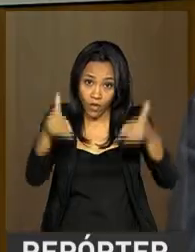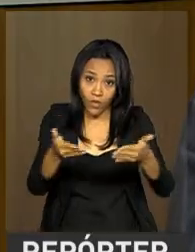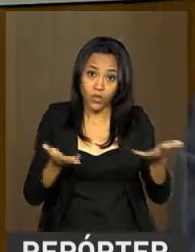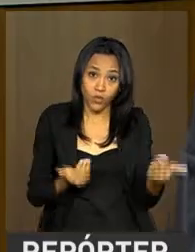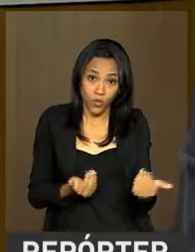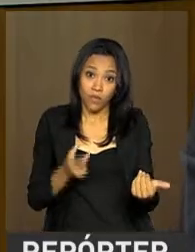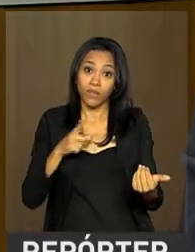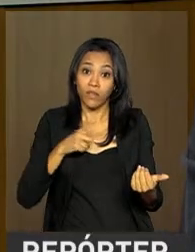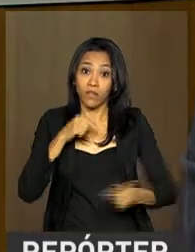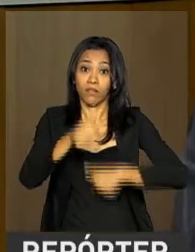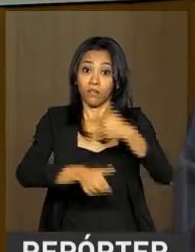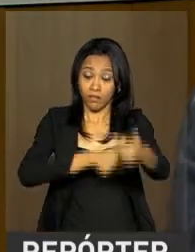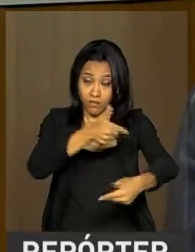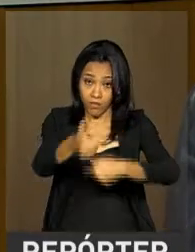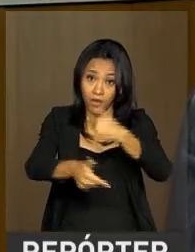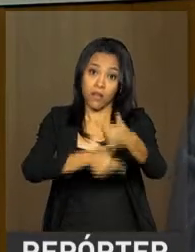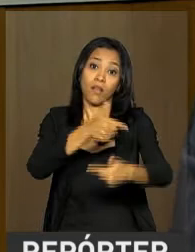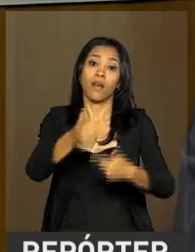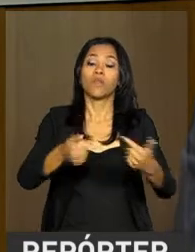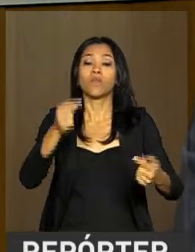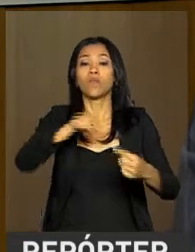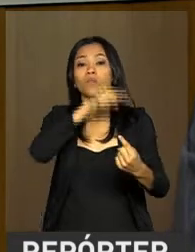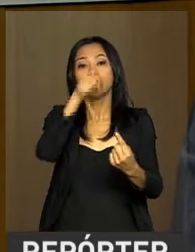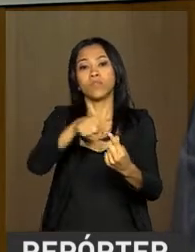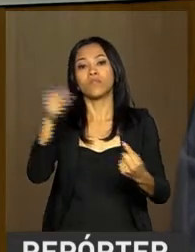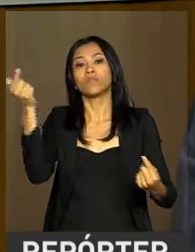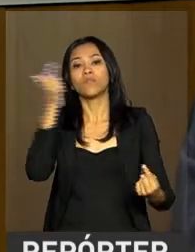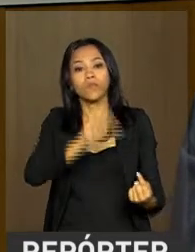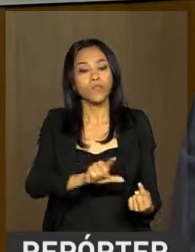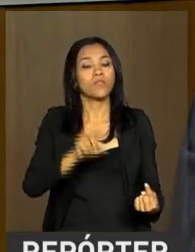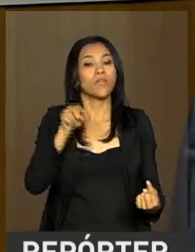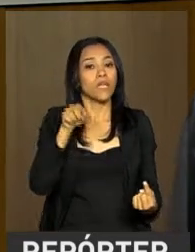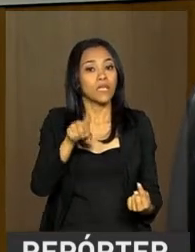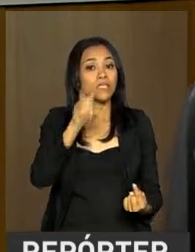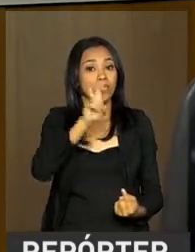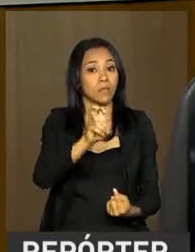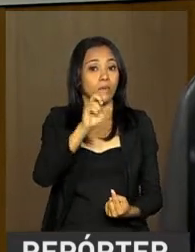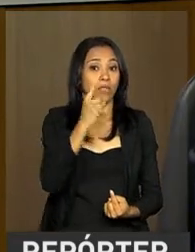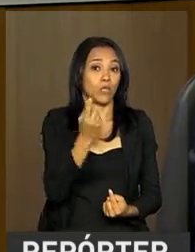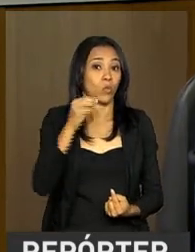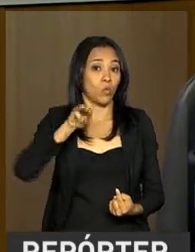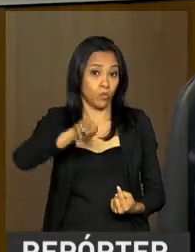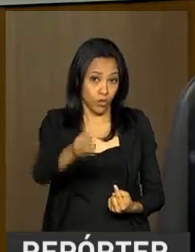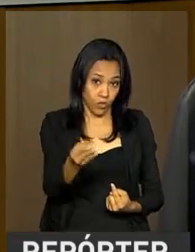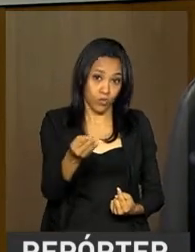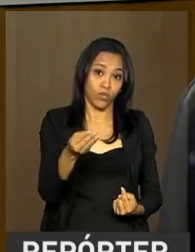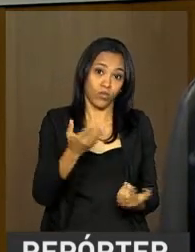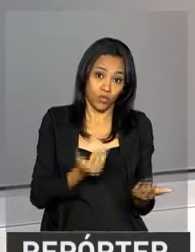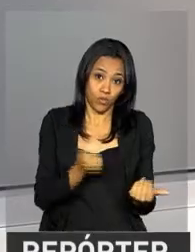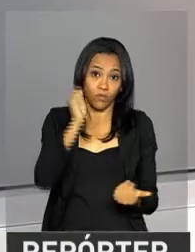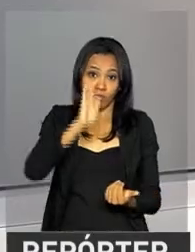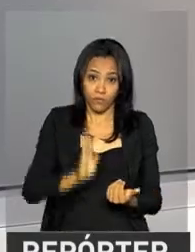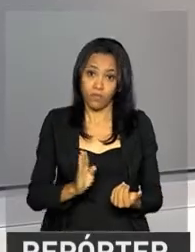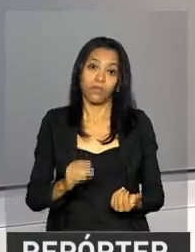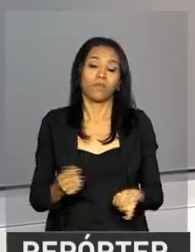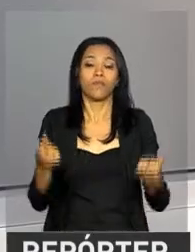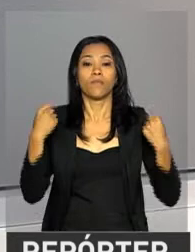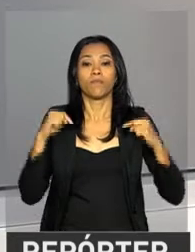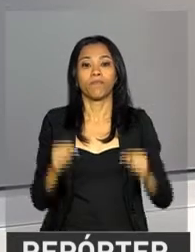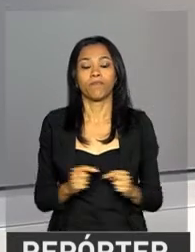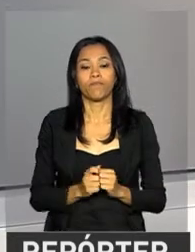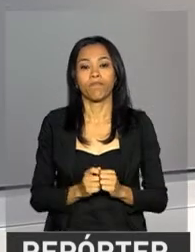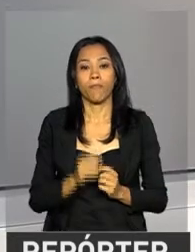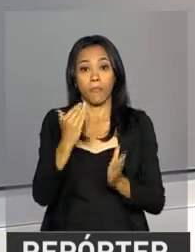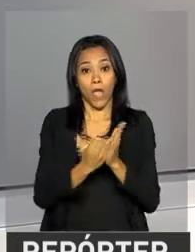trabalhado de forma a alcançar é esse 51 milhão de jovens que moram no brasil o aumento